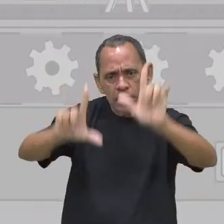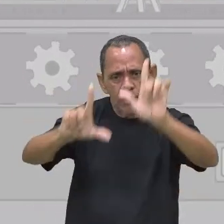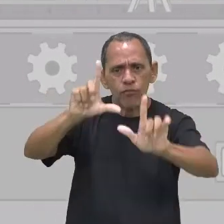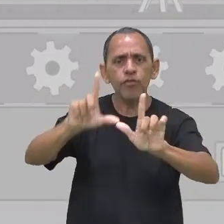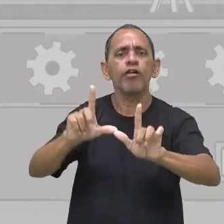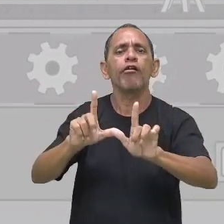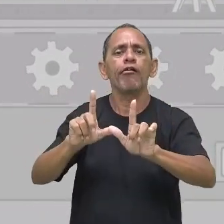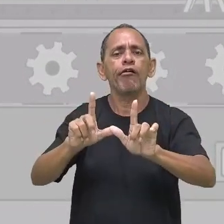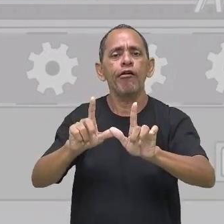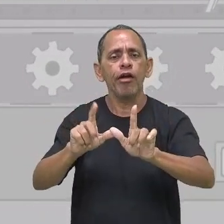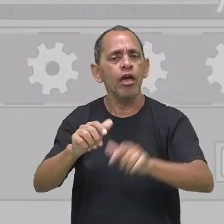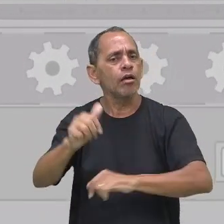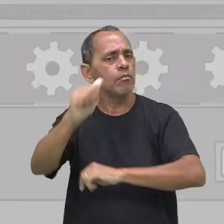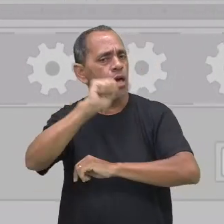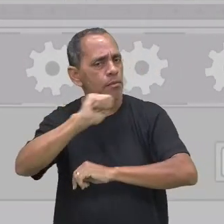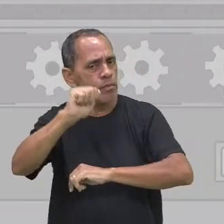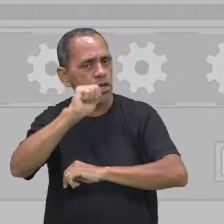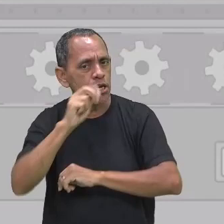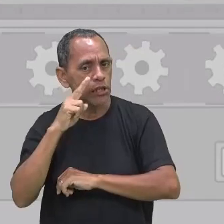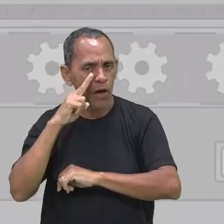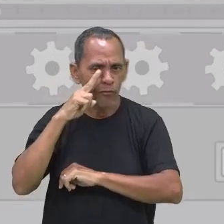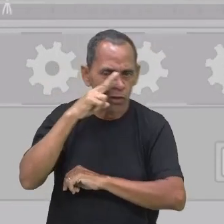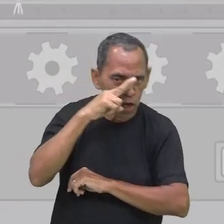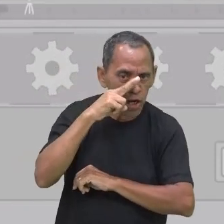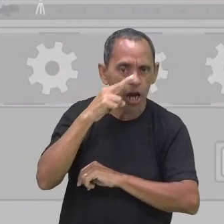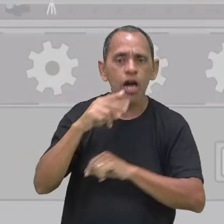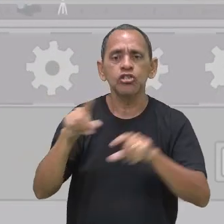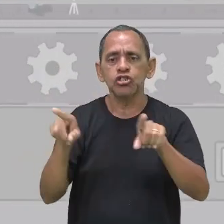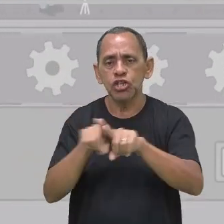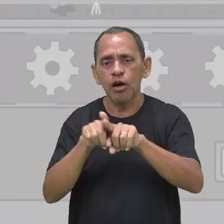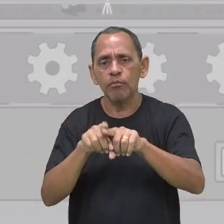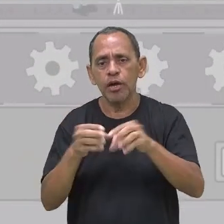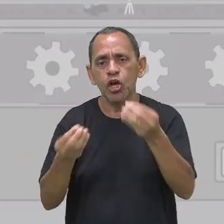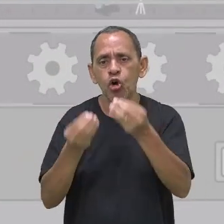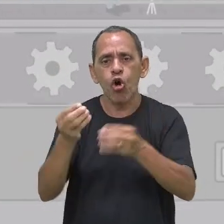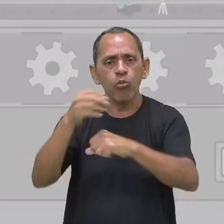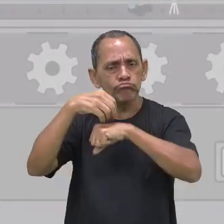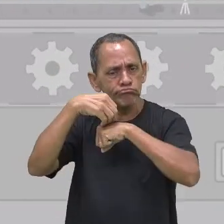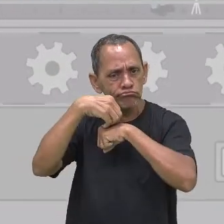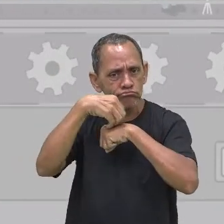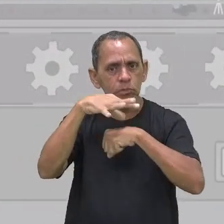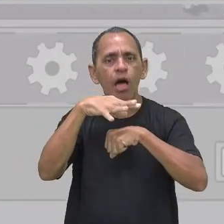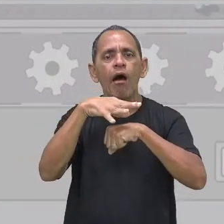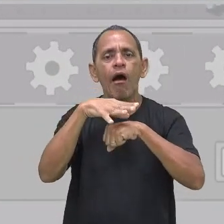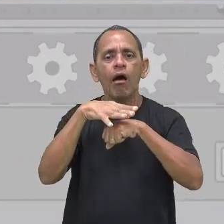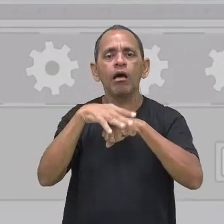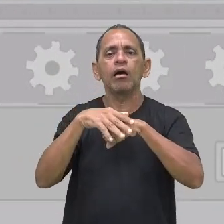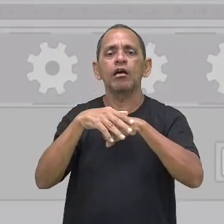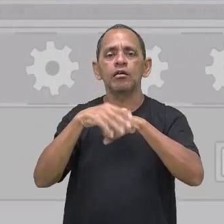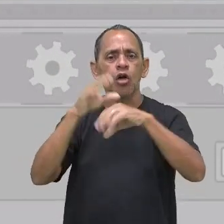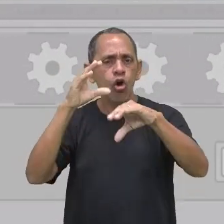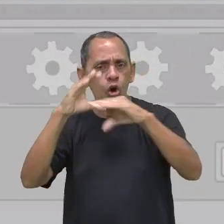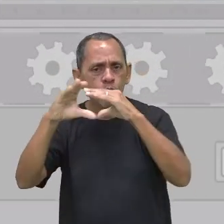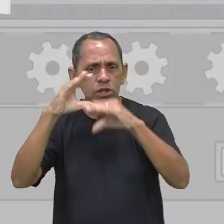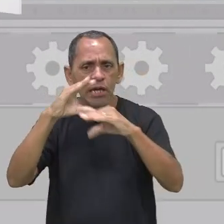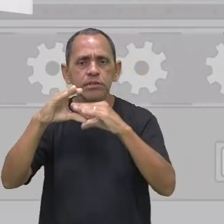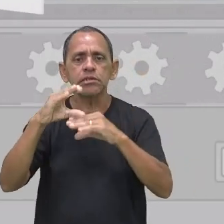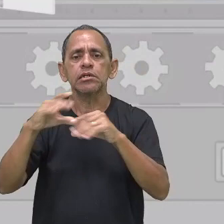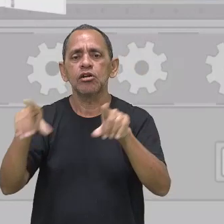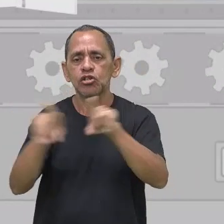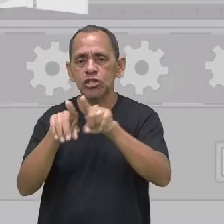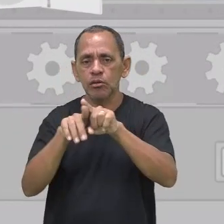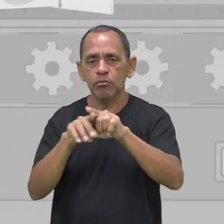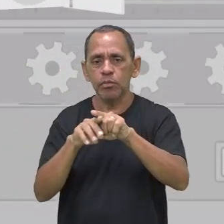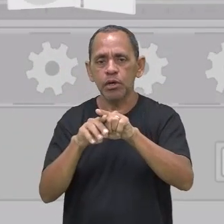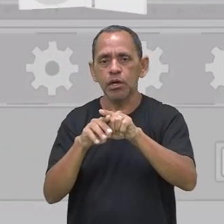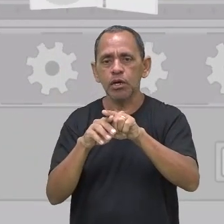dos refrigerantes, né? Que estão veiculados. Então veja como que é colocado isso de uma maneira que vai fazer com